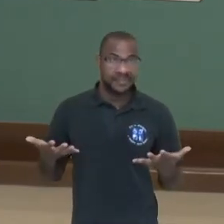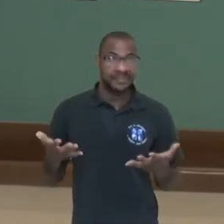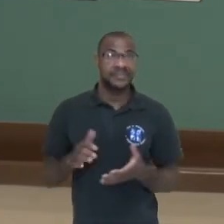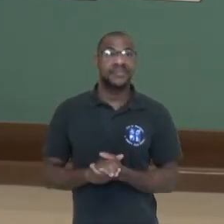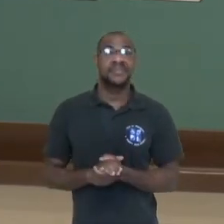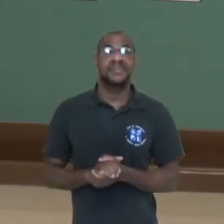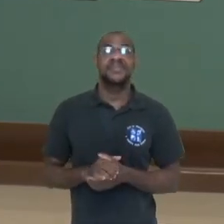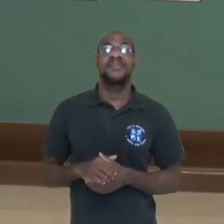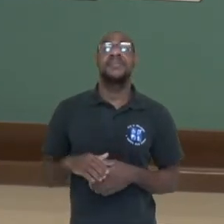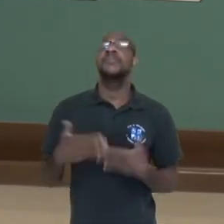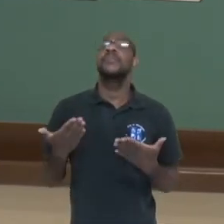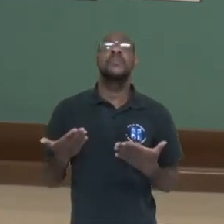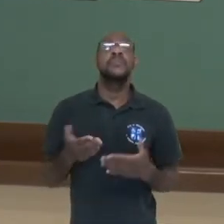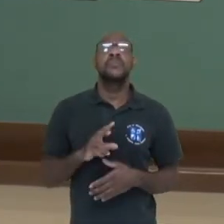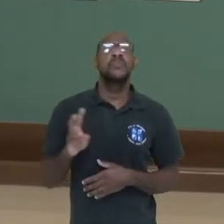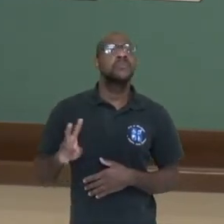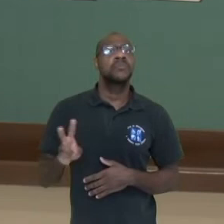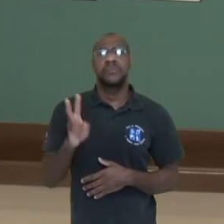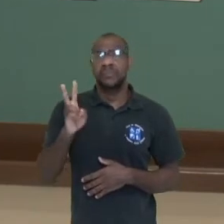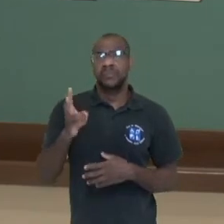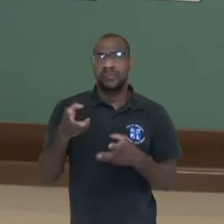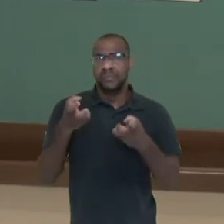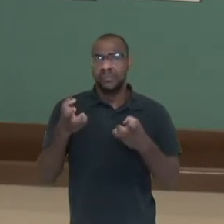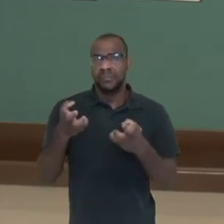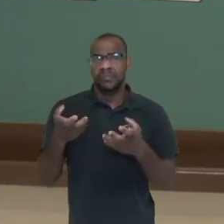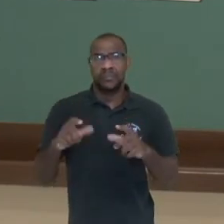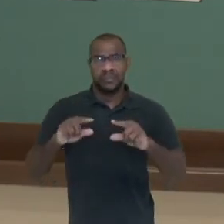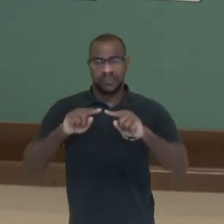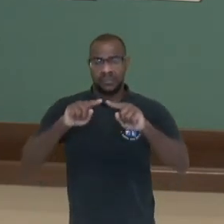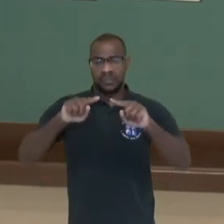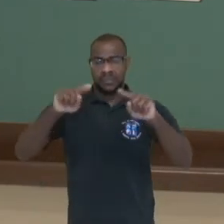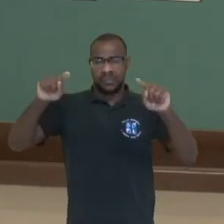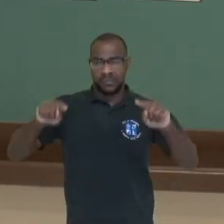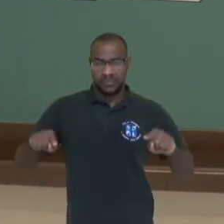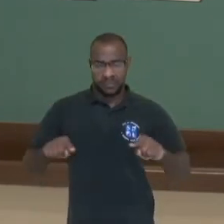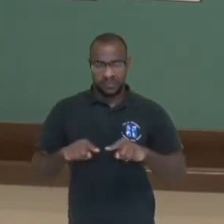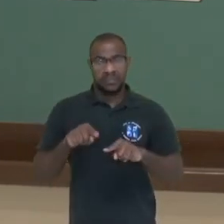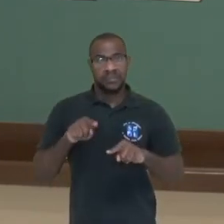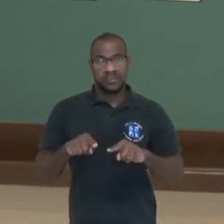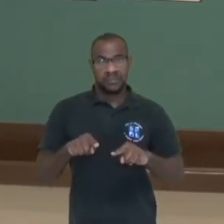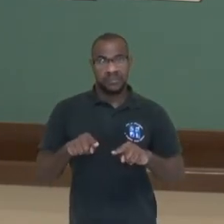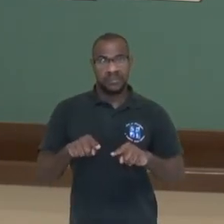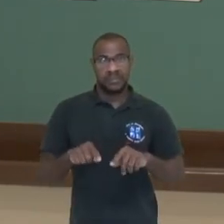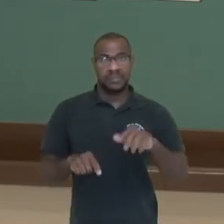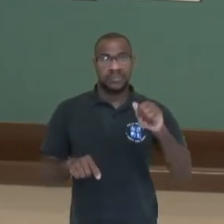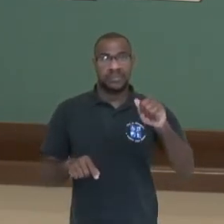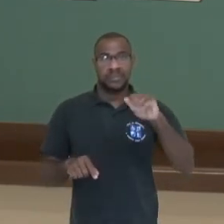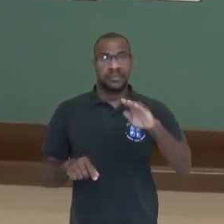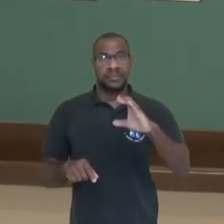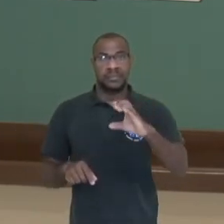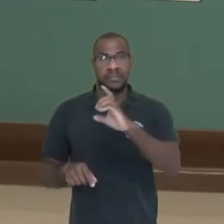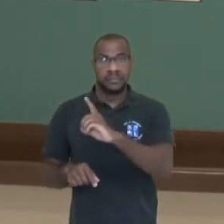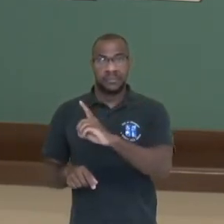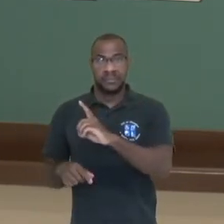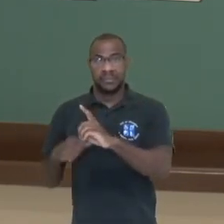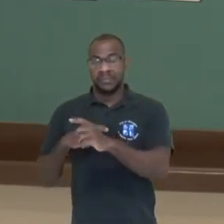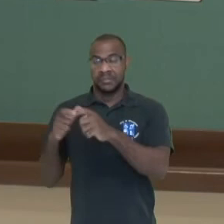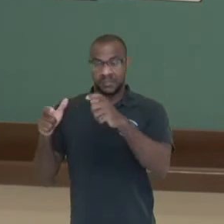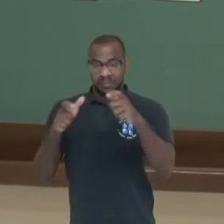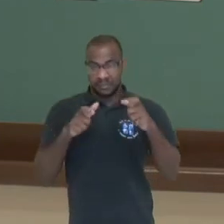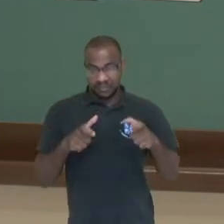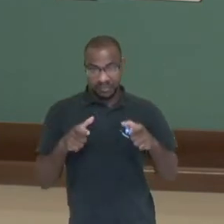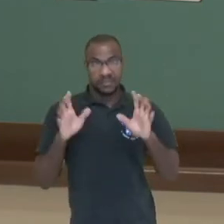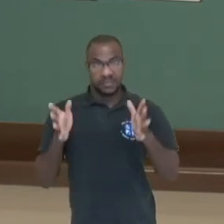mais, considere o retângulo agora de vértices A, B, C e D. Eu dei a localização de cada um